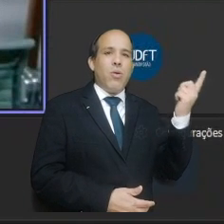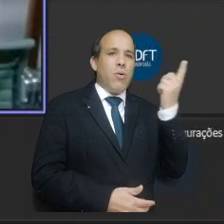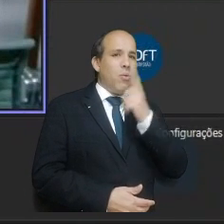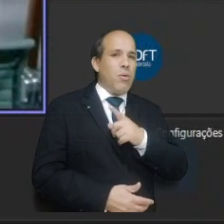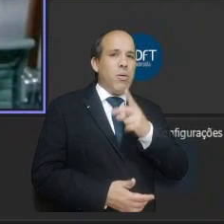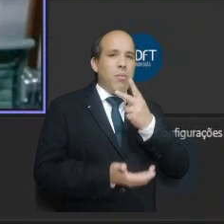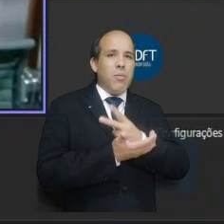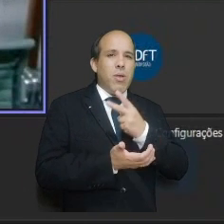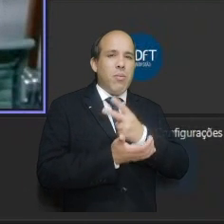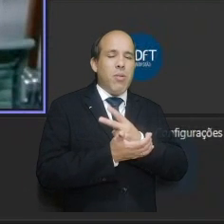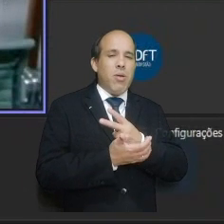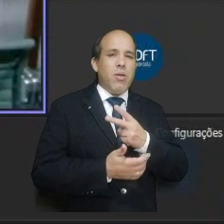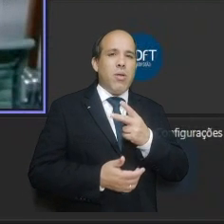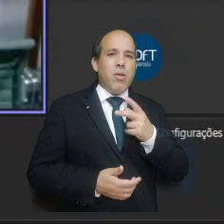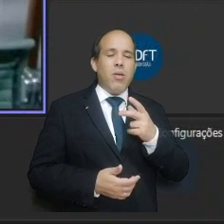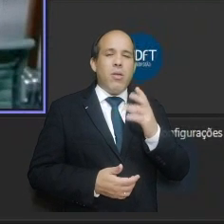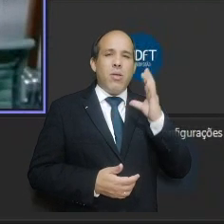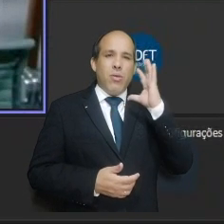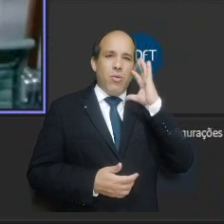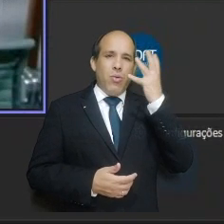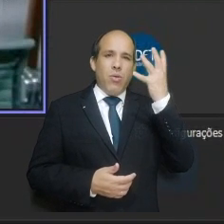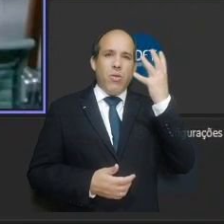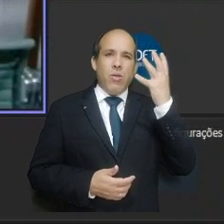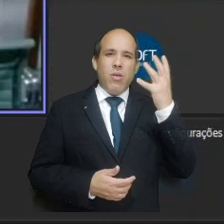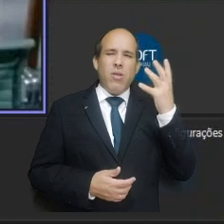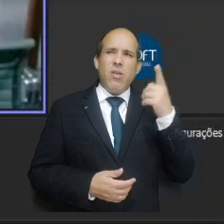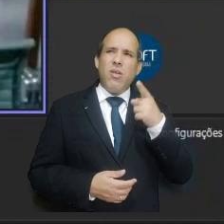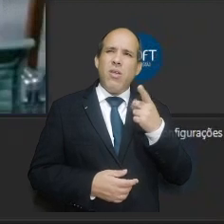mantenha a posição. Ele foi